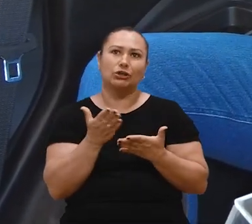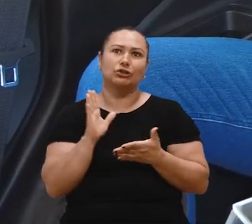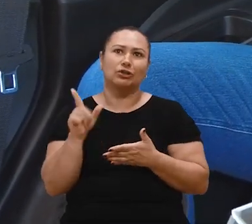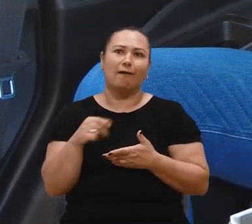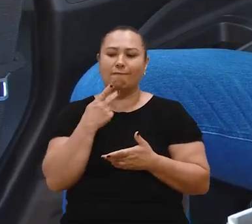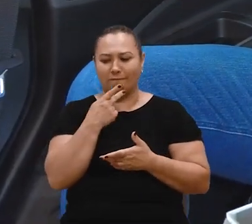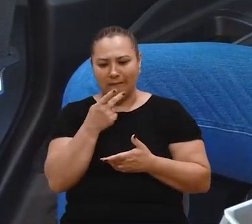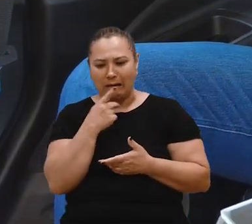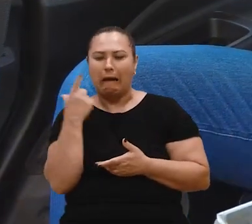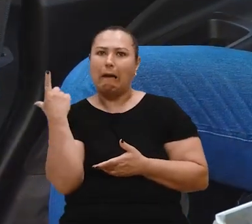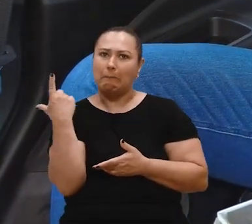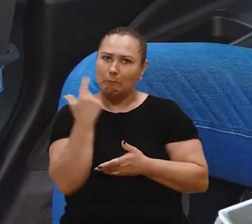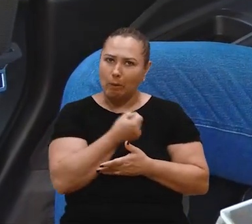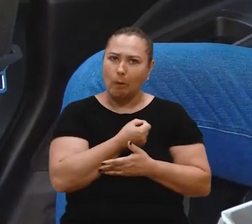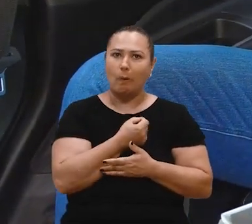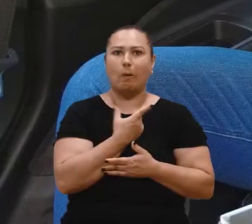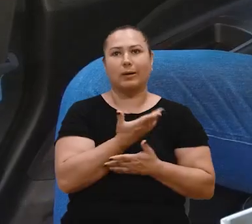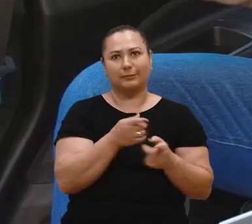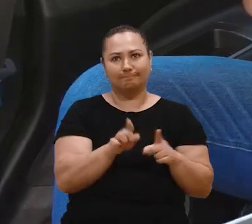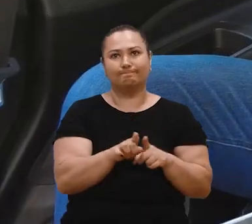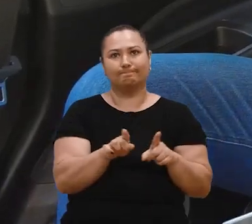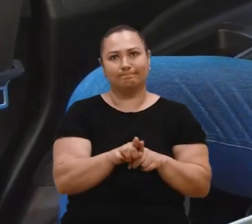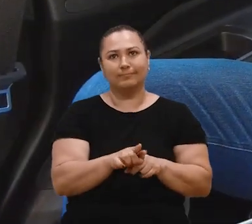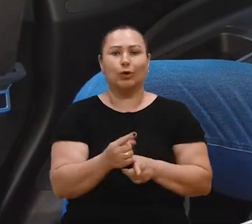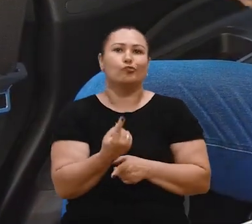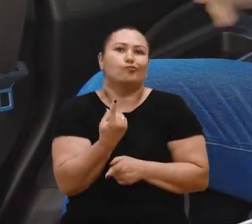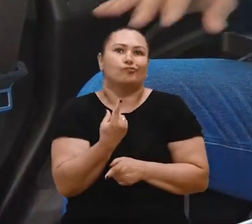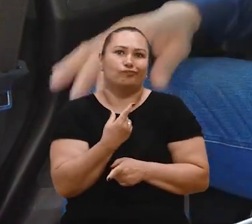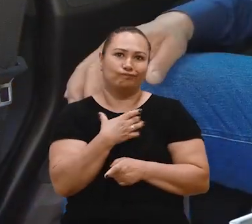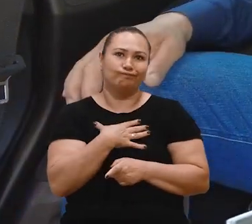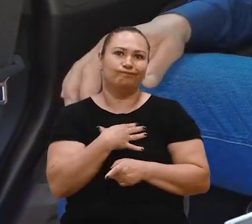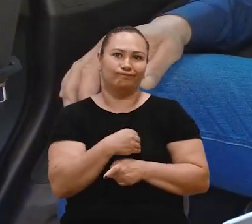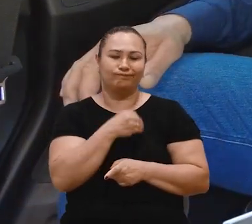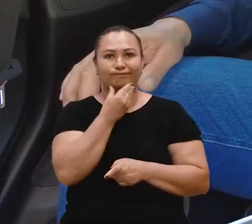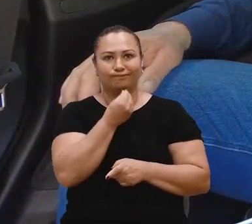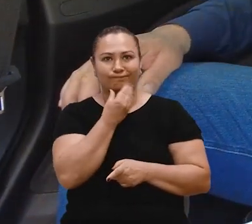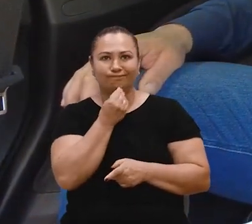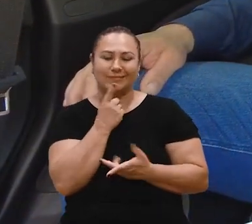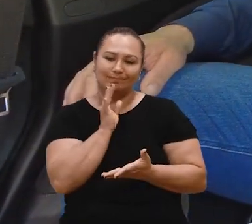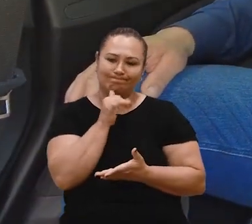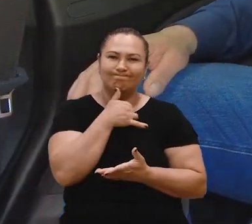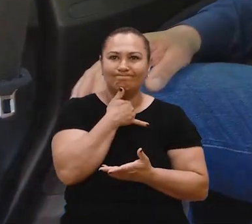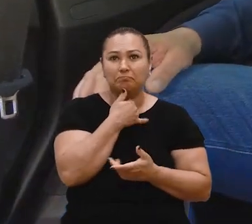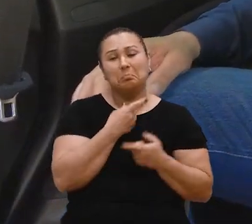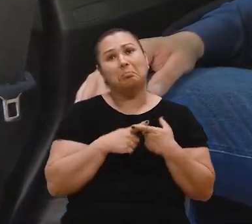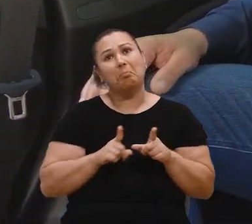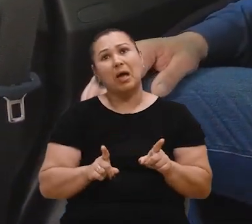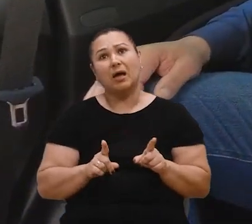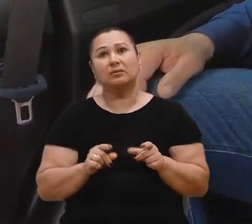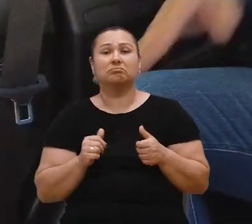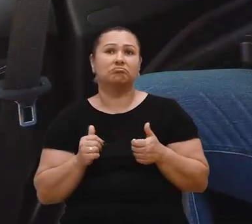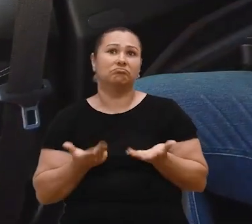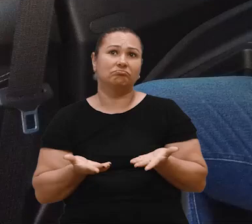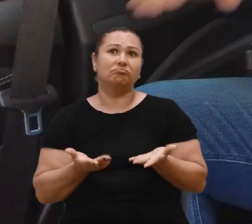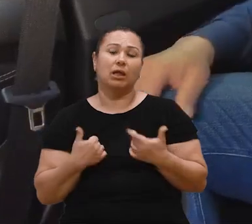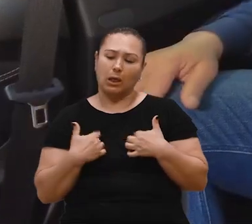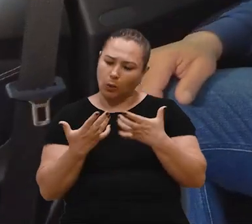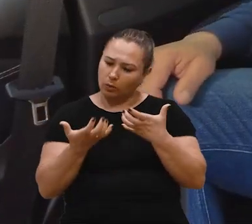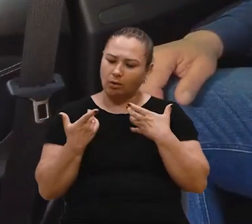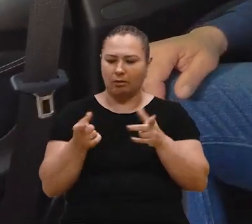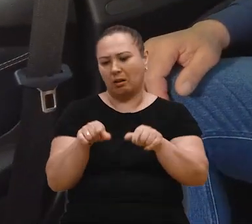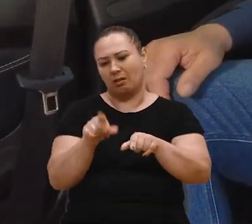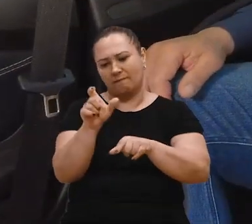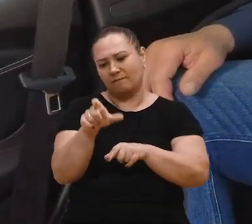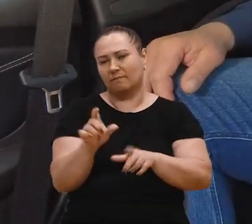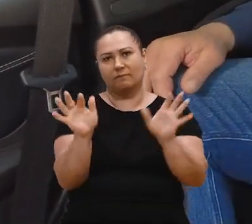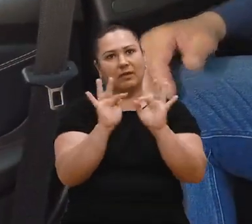embora para casa dele, né? E só tem um filho, então a gente fica um pouco sentido, mas eu quero que seja feliz e